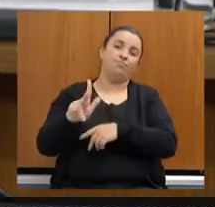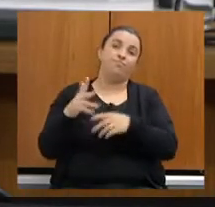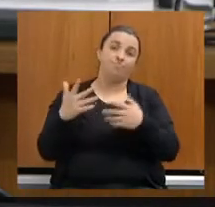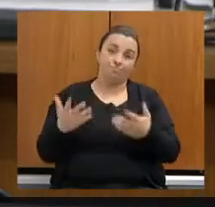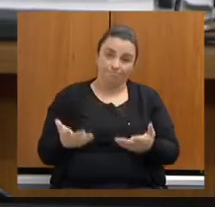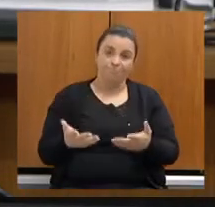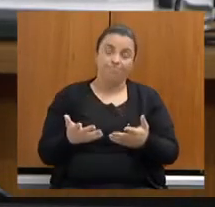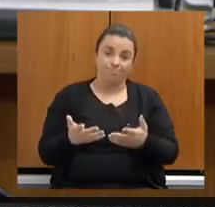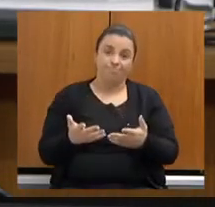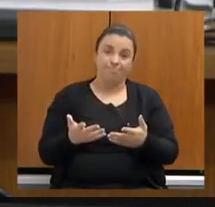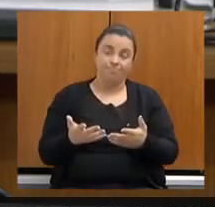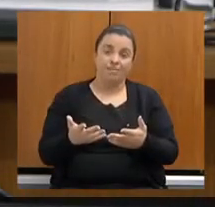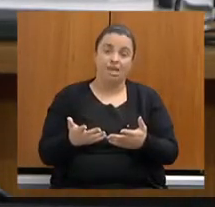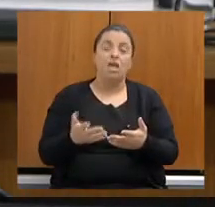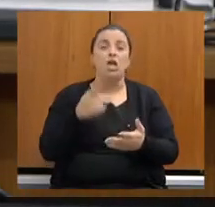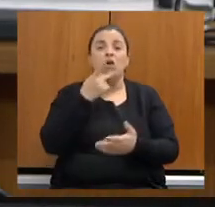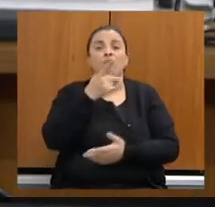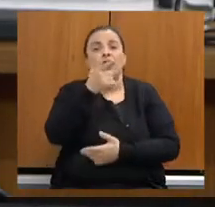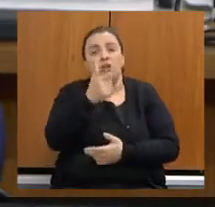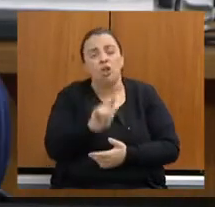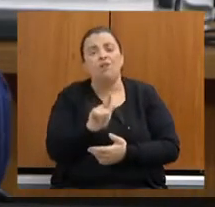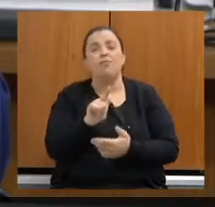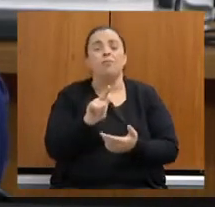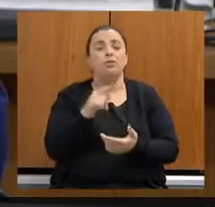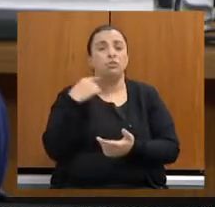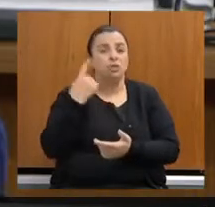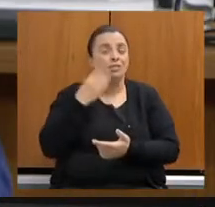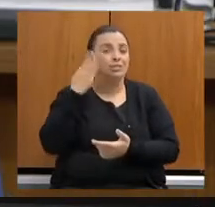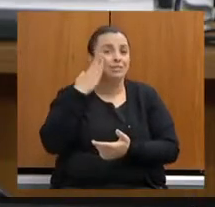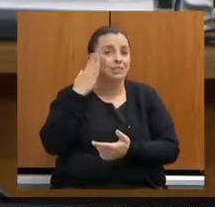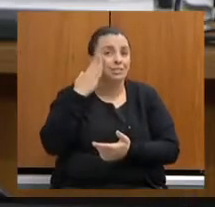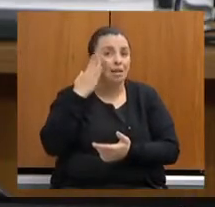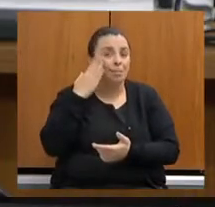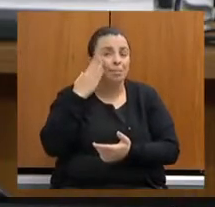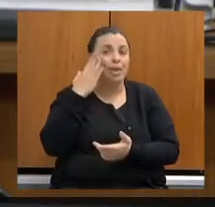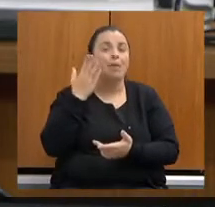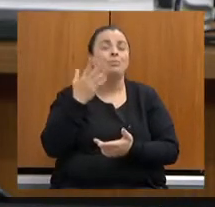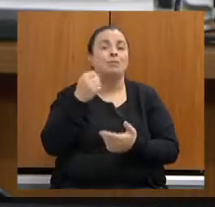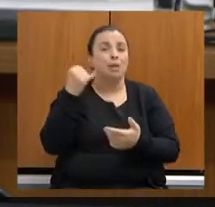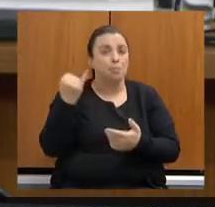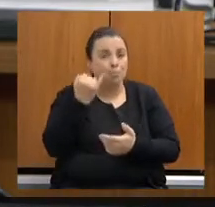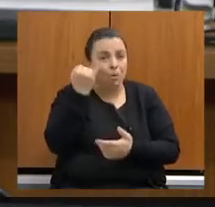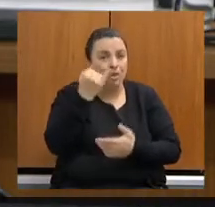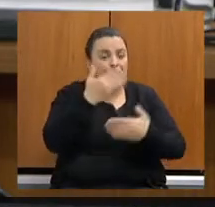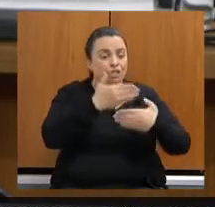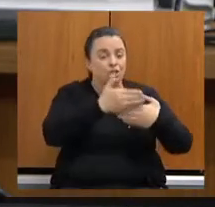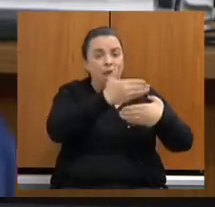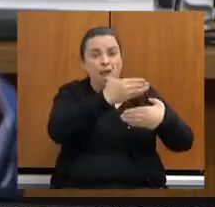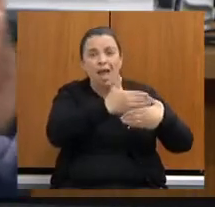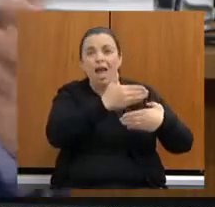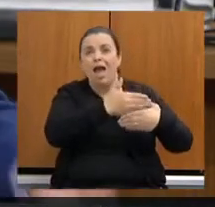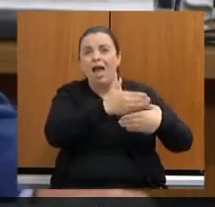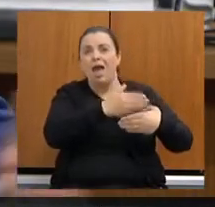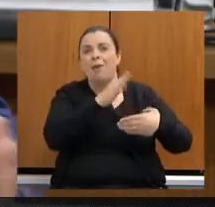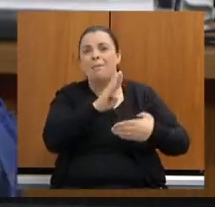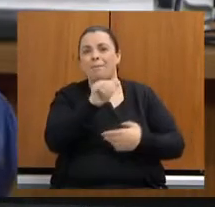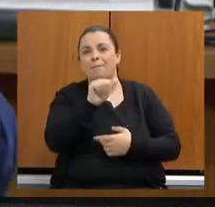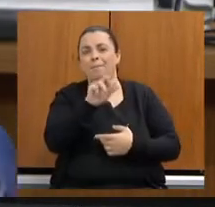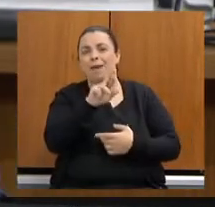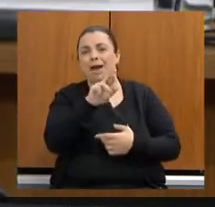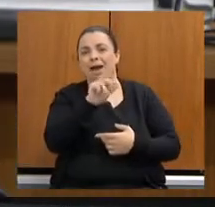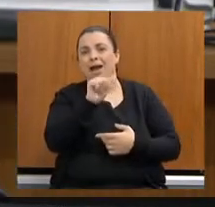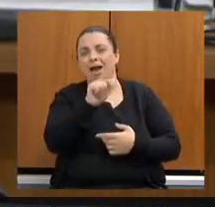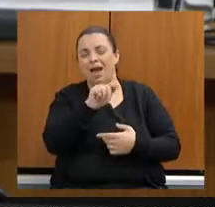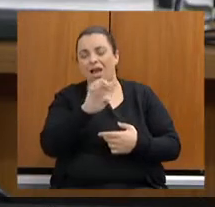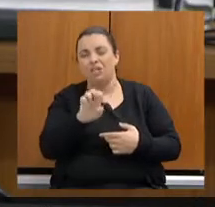o relato mais uma vez a importância que a gente sabe da construção da barragem né para a questão lá da